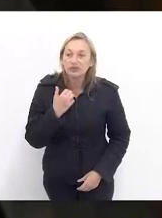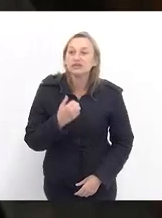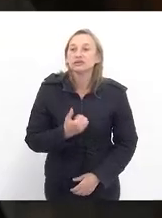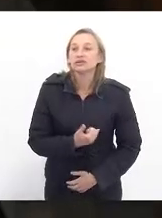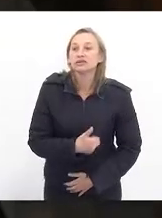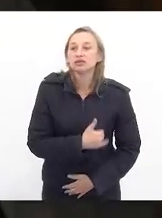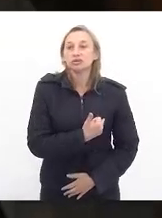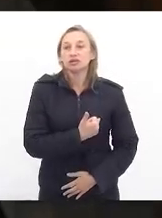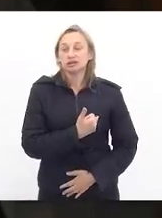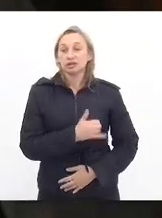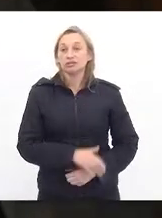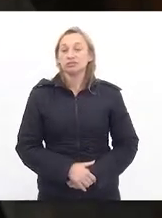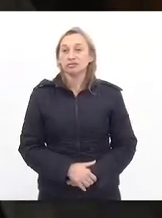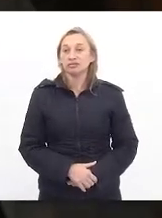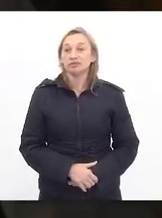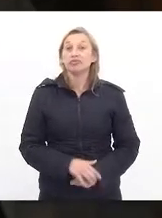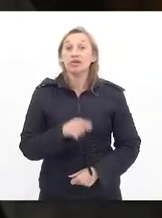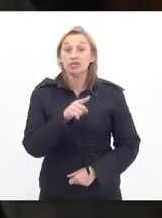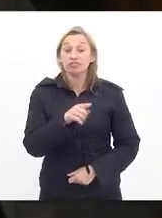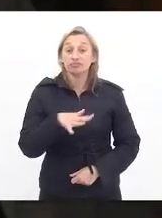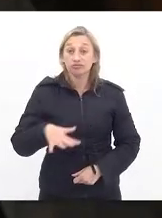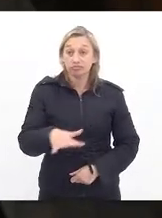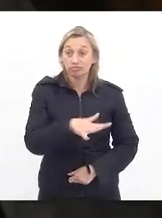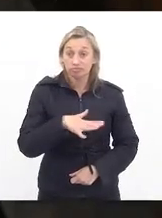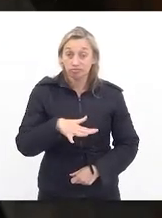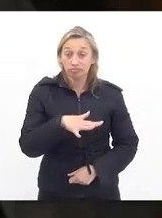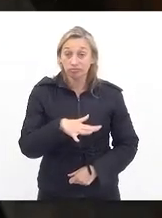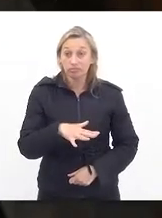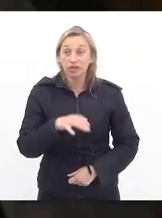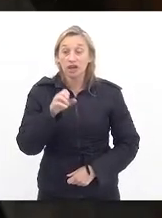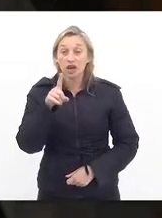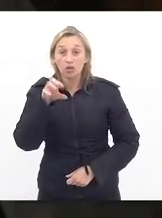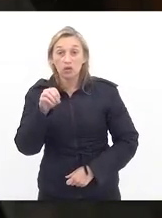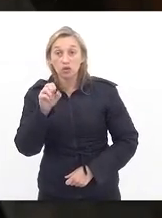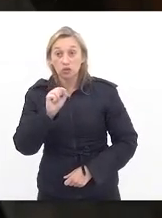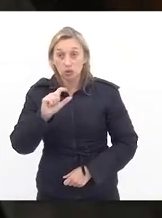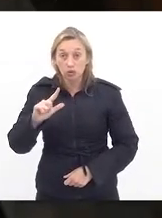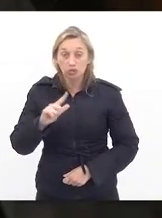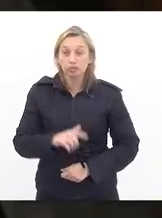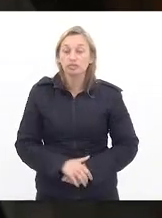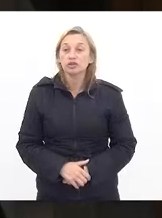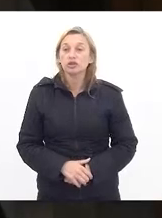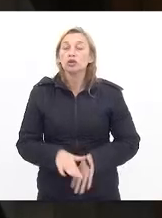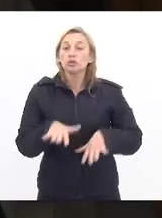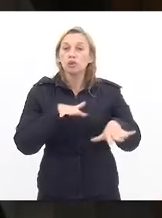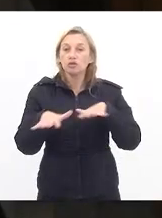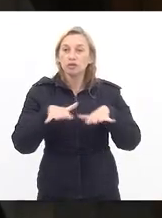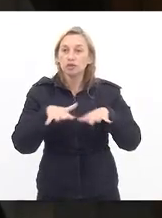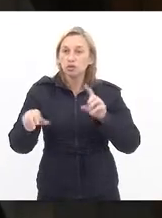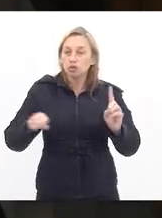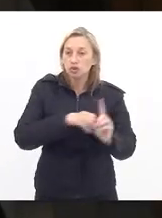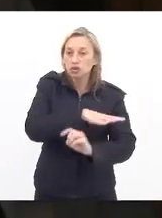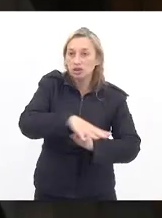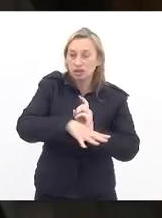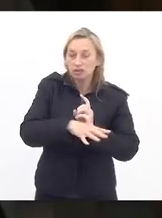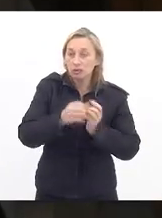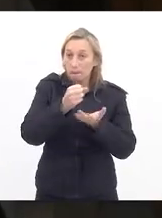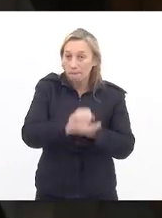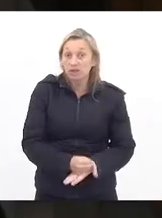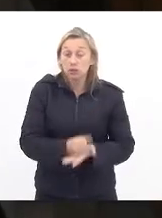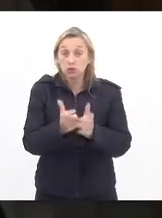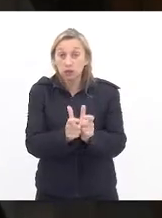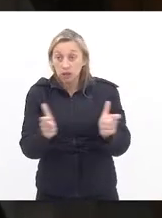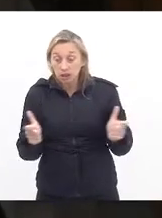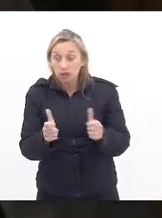de Meriti ipin até porque esse é um campo o que eu poder que o sol onde os movimentos sociais tem muito peso